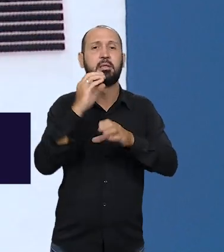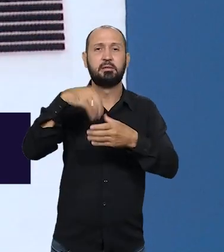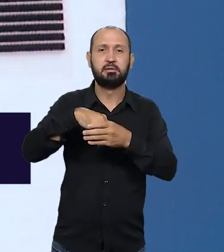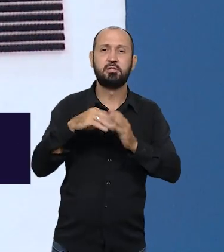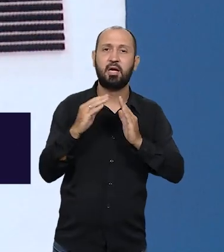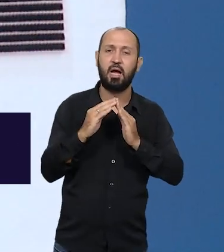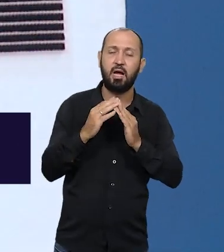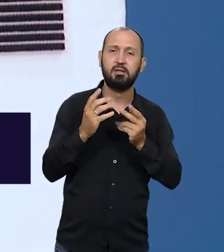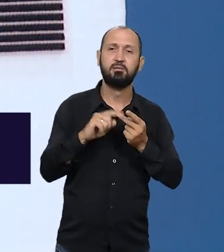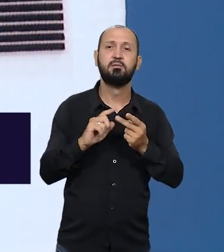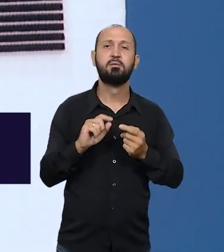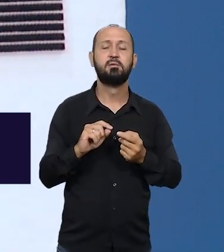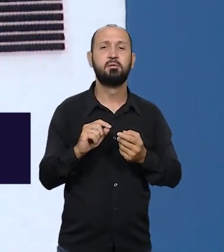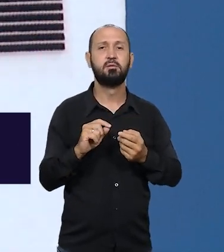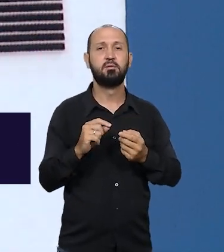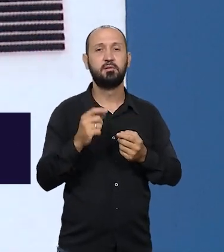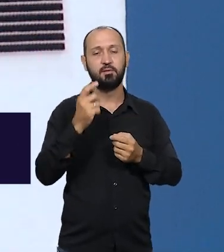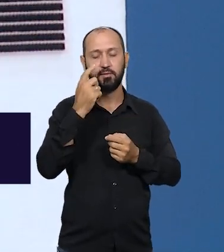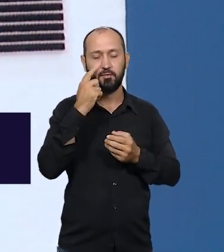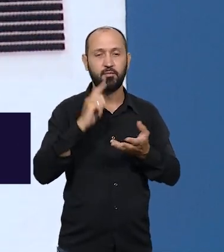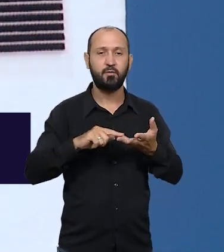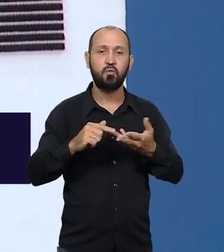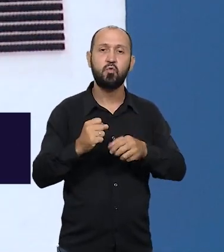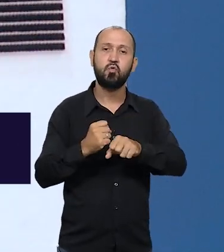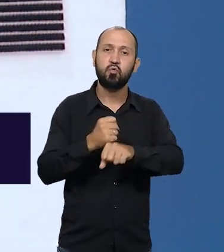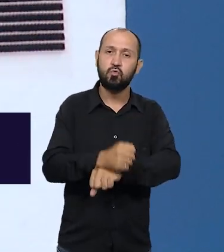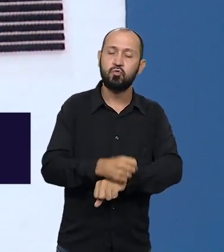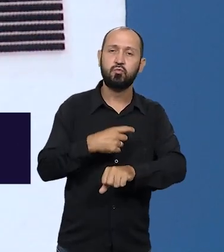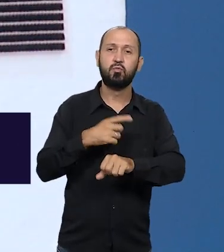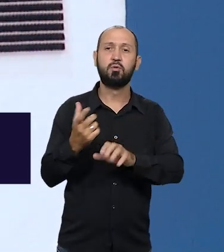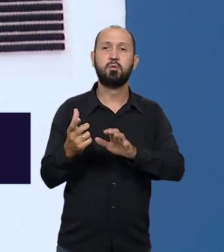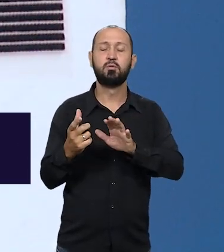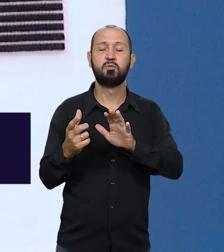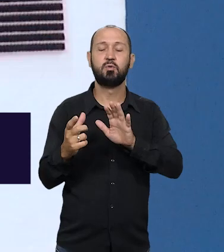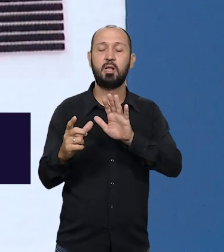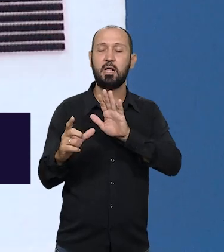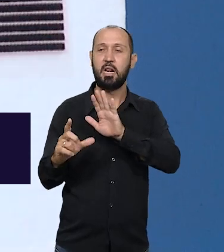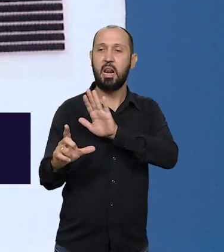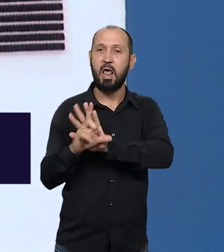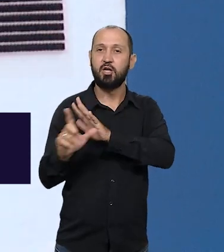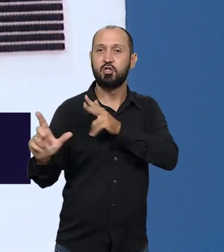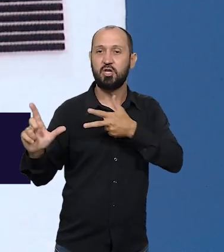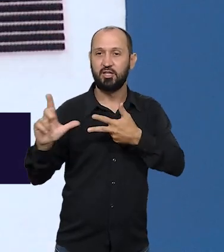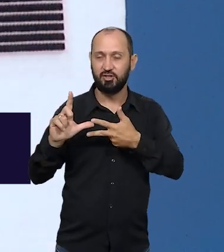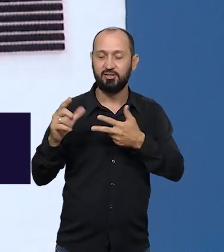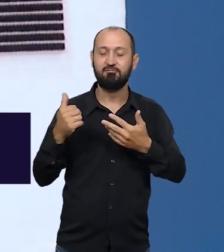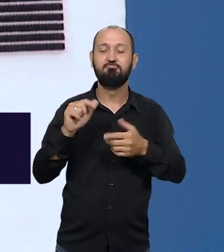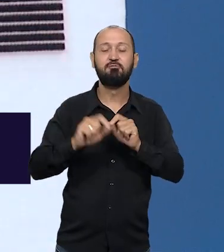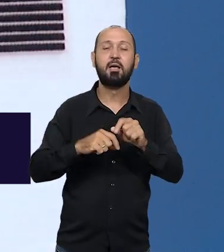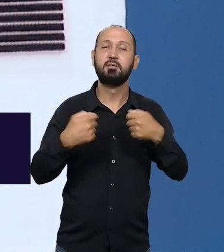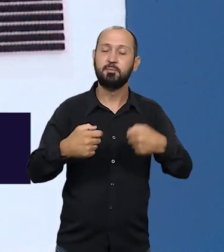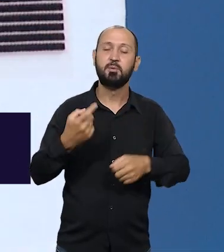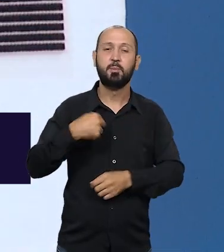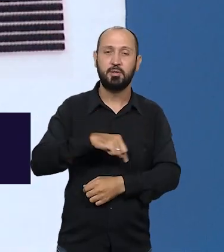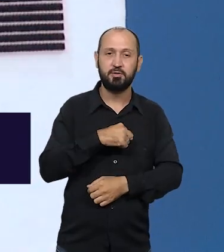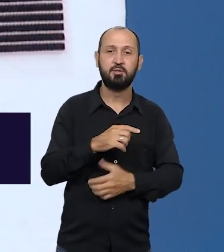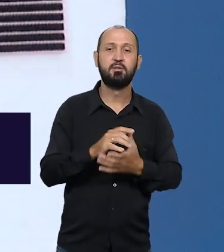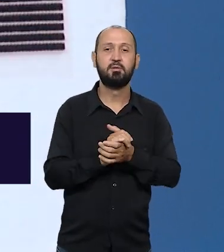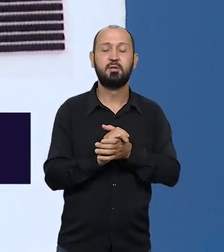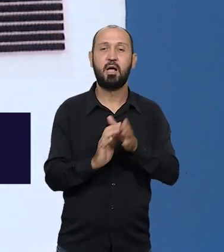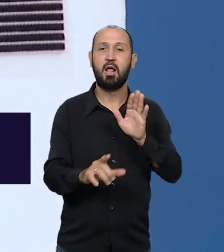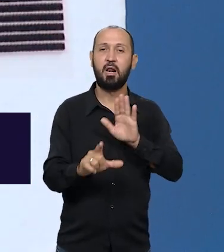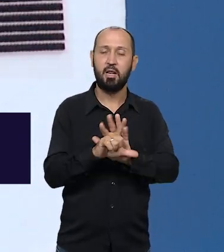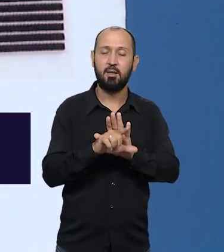o esforço legislativo, que a gente sempre fala, que é necessário para nós. Então, a Lei Berenice Piana, a nacional, que veio